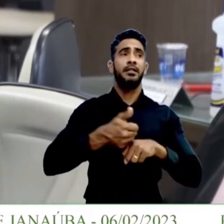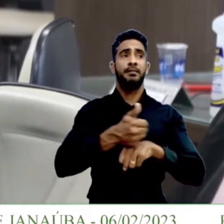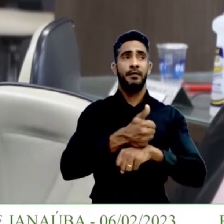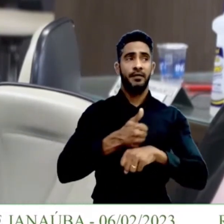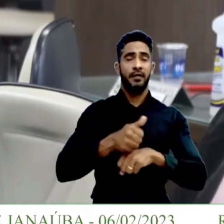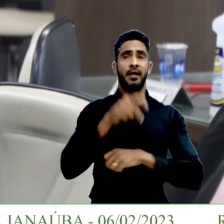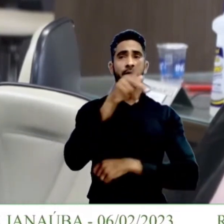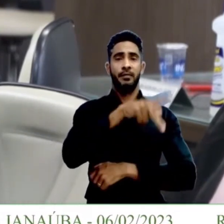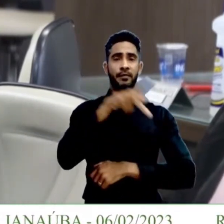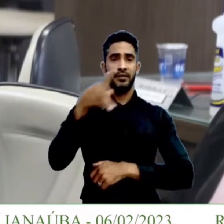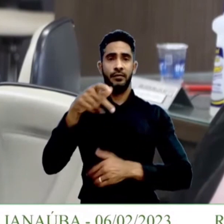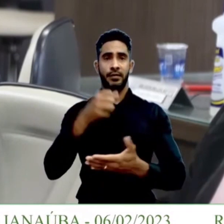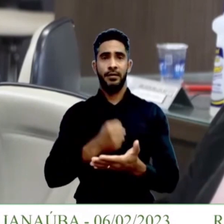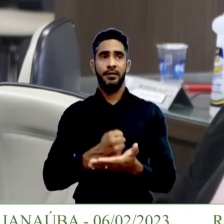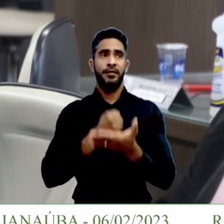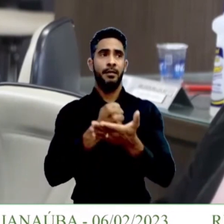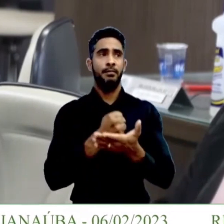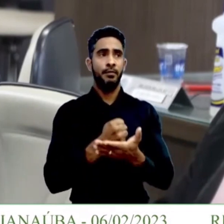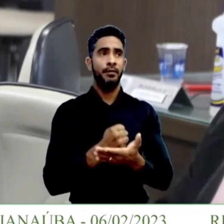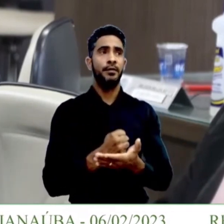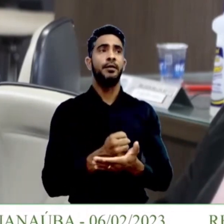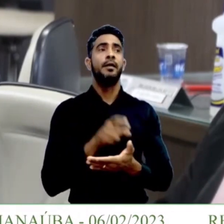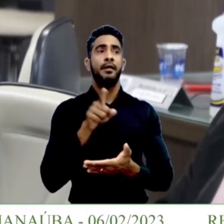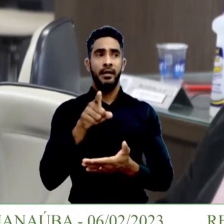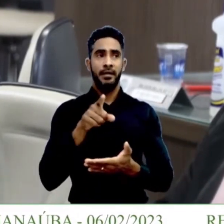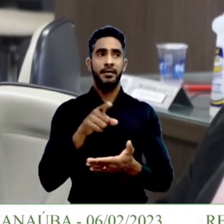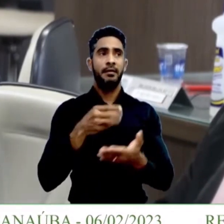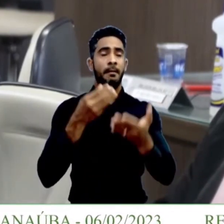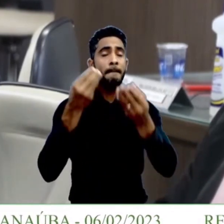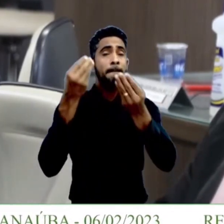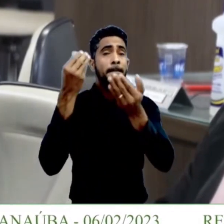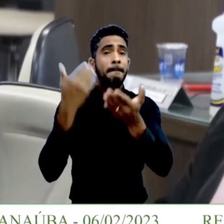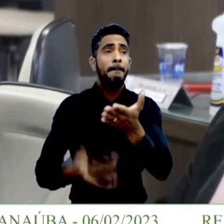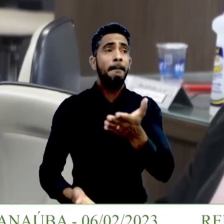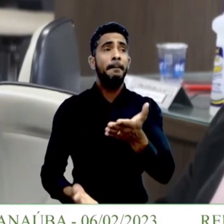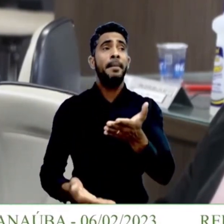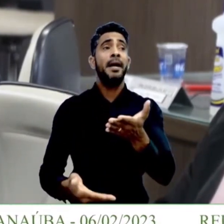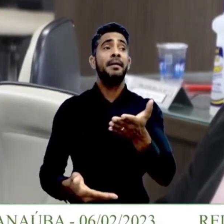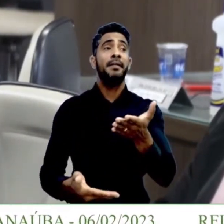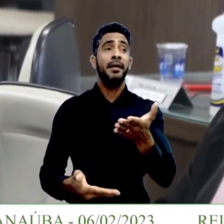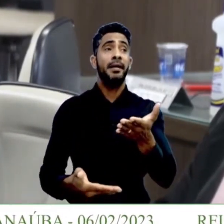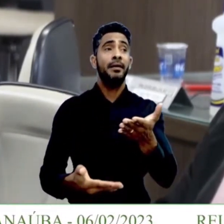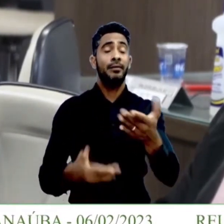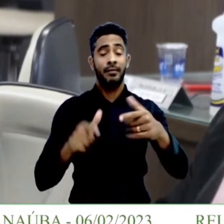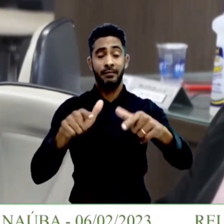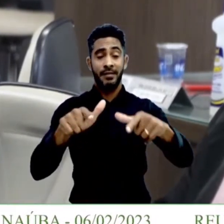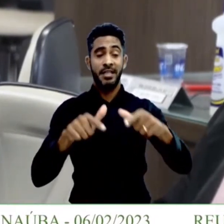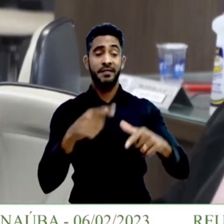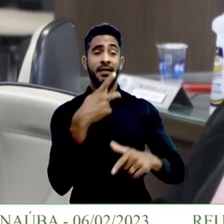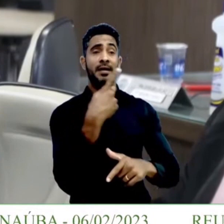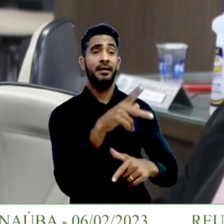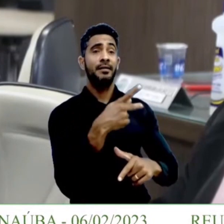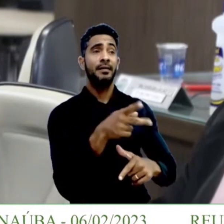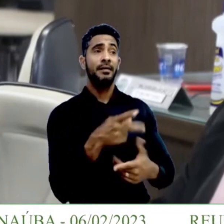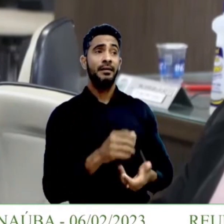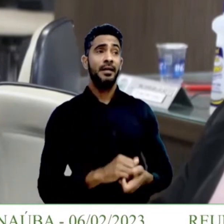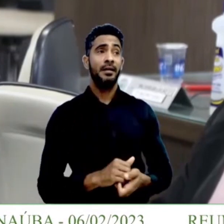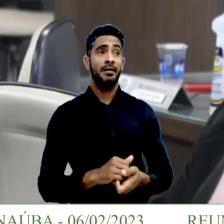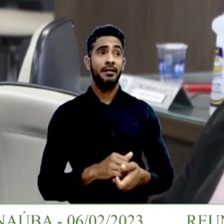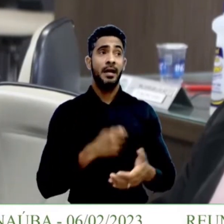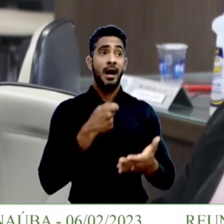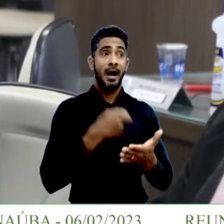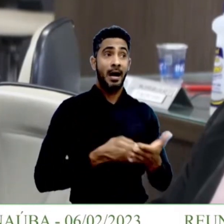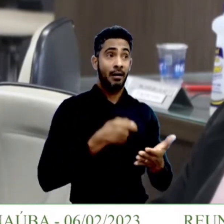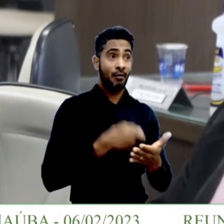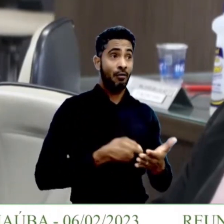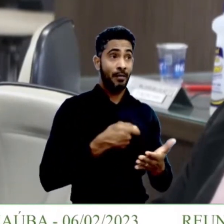e os professores de apoio, eles estão perdendo... a nomenclatura deles, as exigências, a